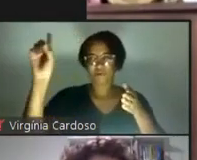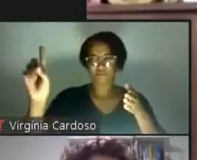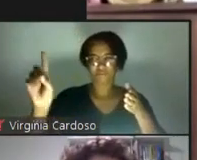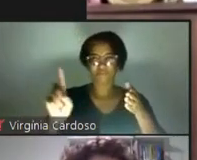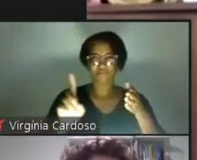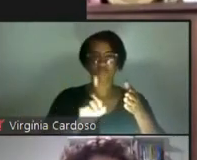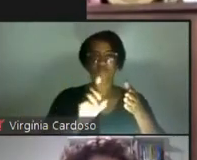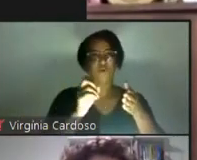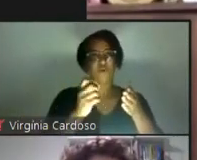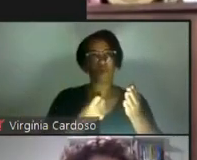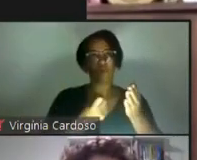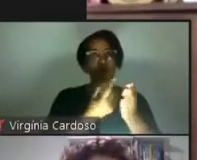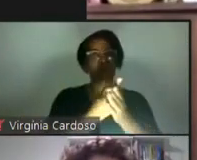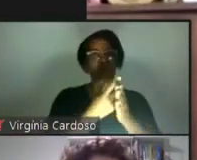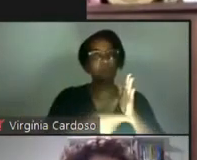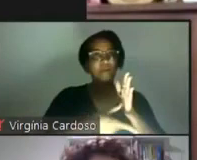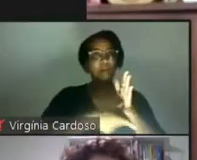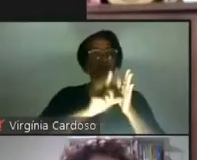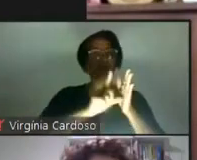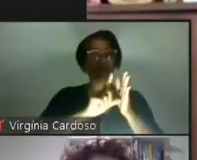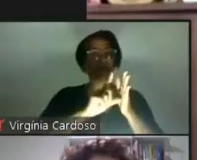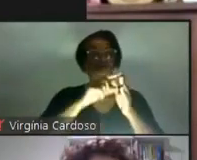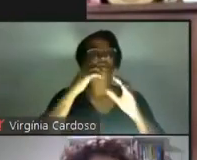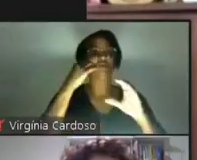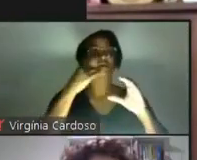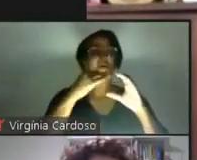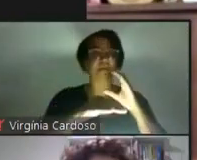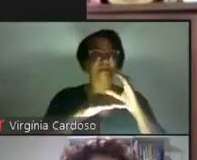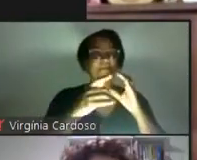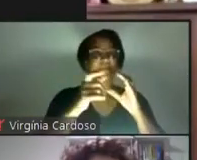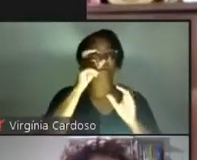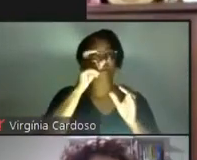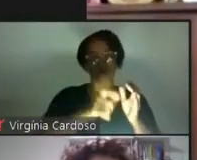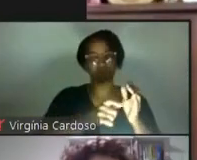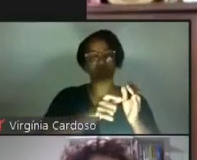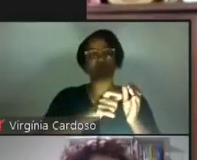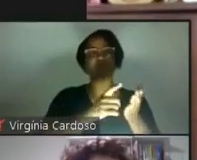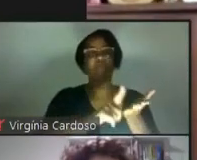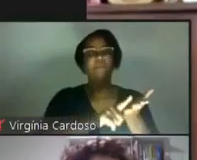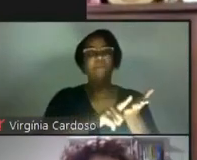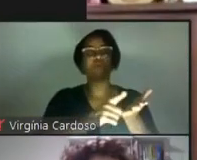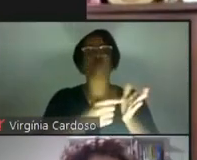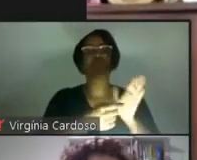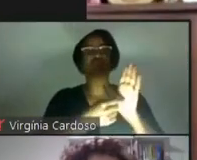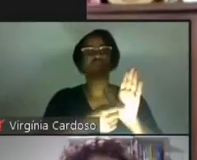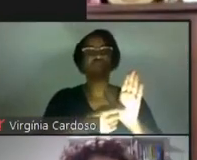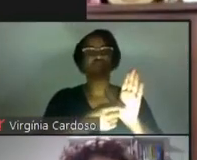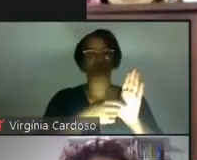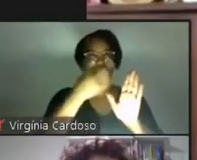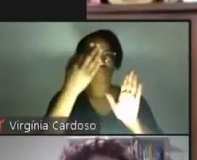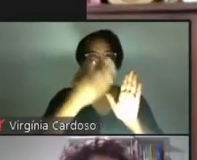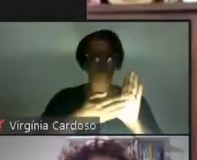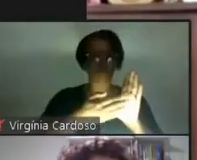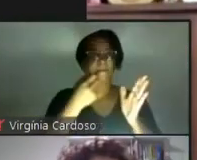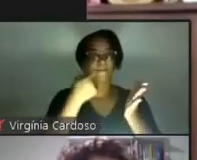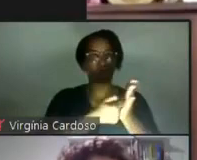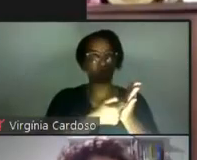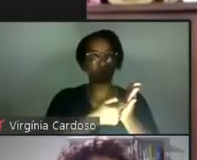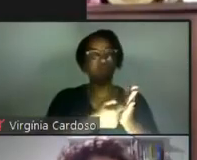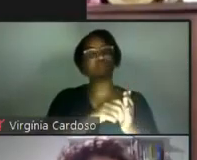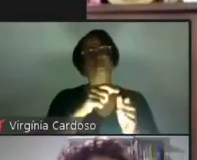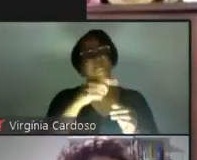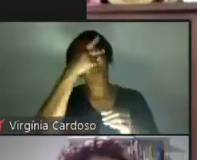ela compra antecipadamente e manda um comprovante, ou são pessoas conhecidas que você conhece ou que você vai confiar